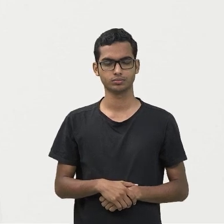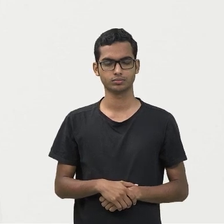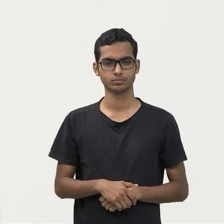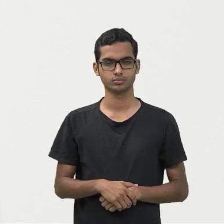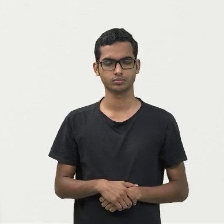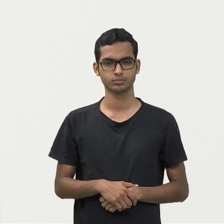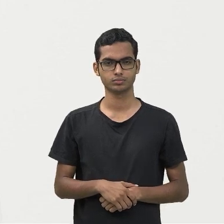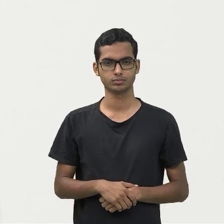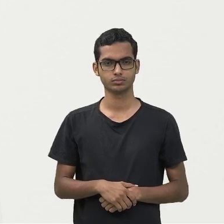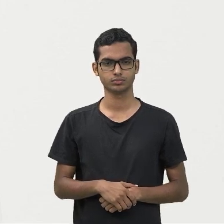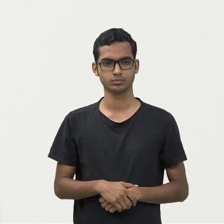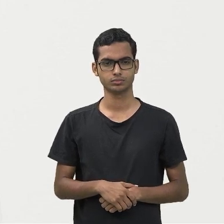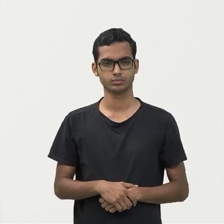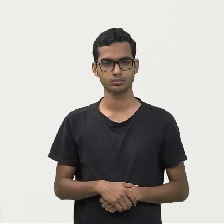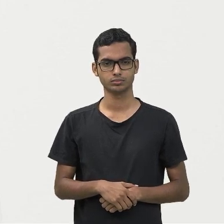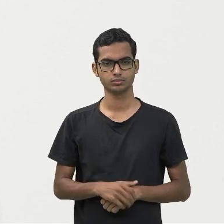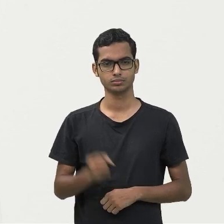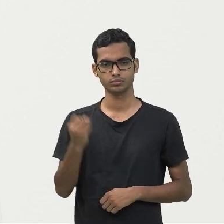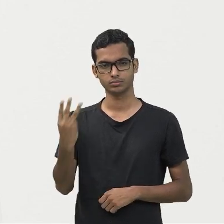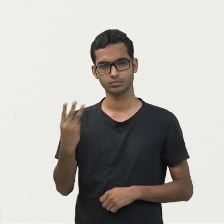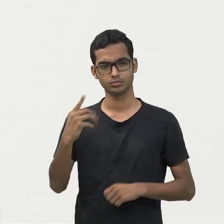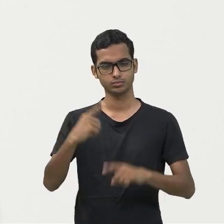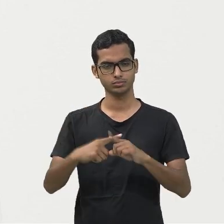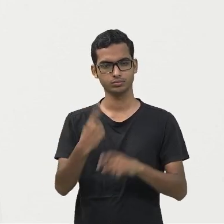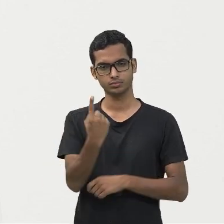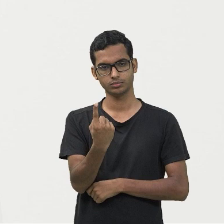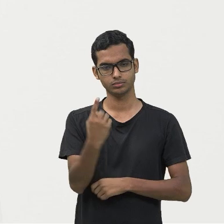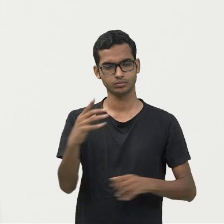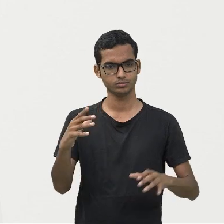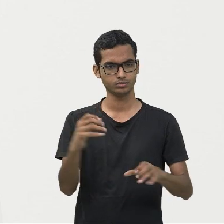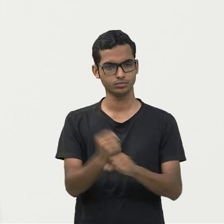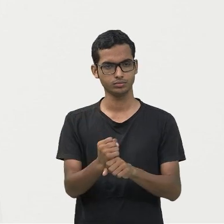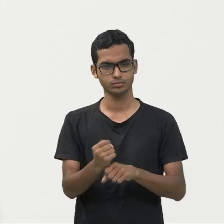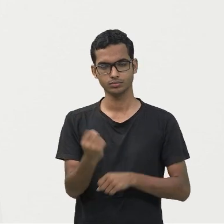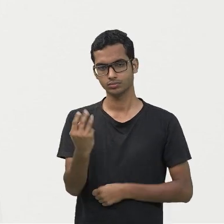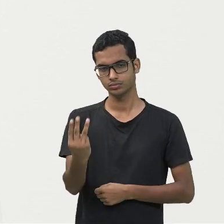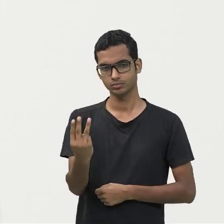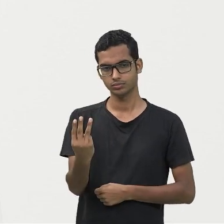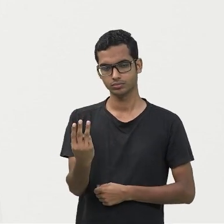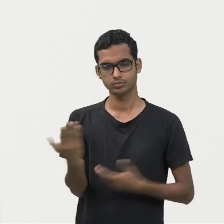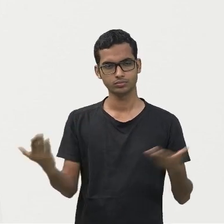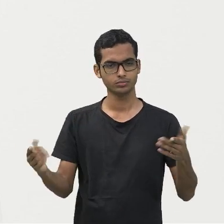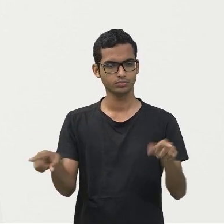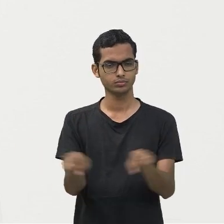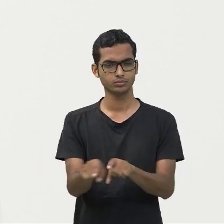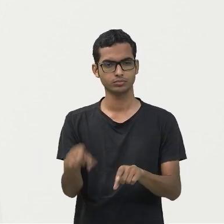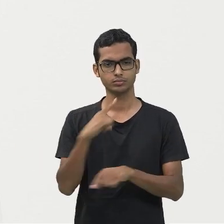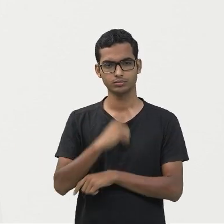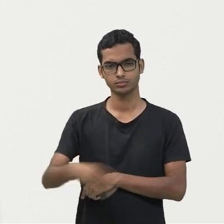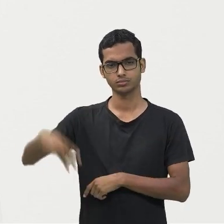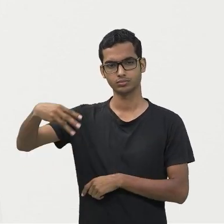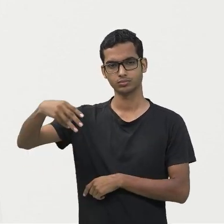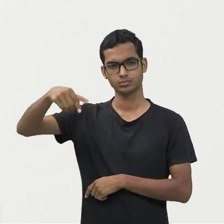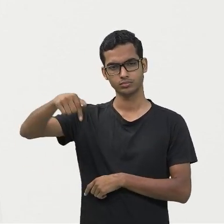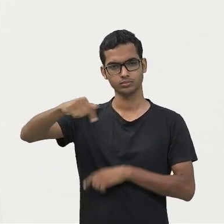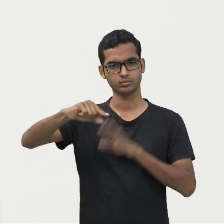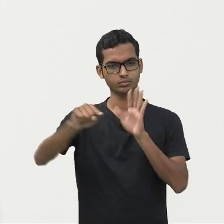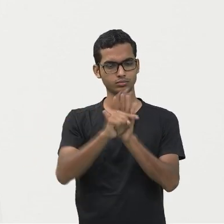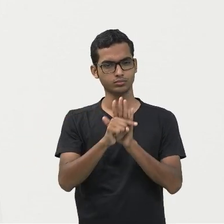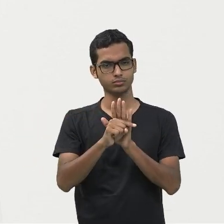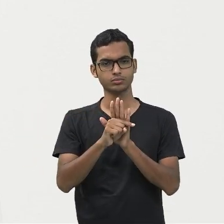Então, 3 vezes 1, 3, né? 37 menos 3 é igual